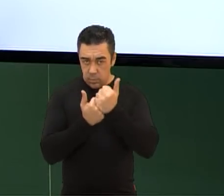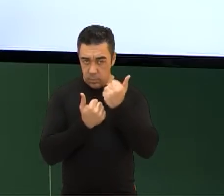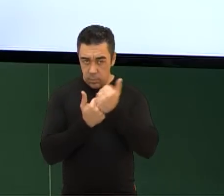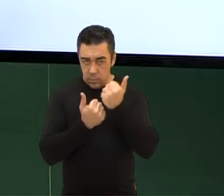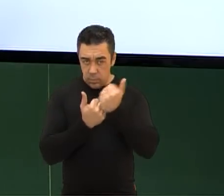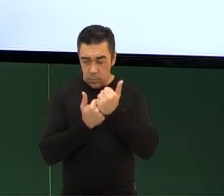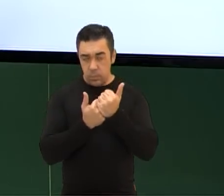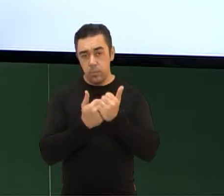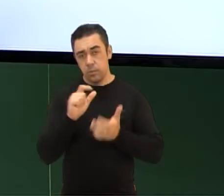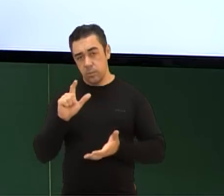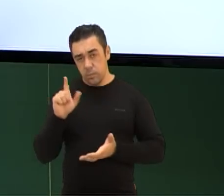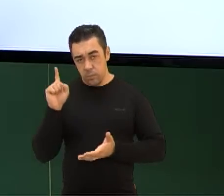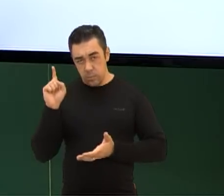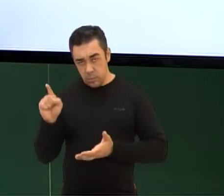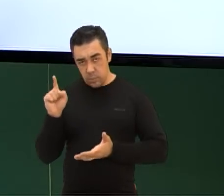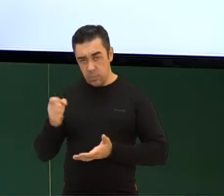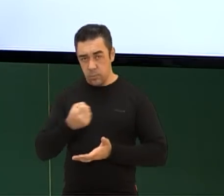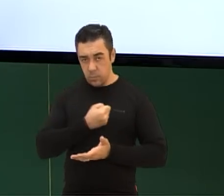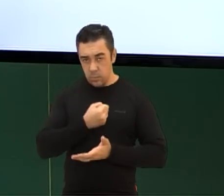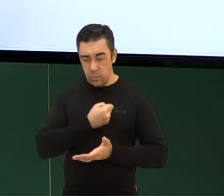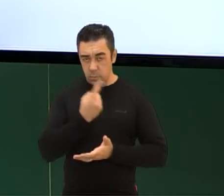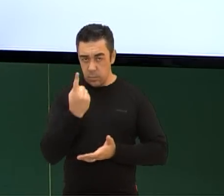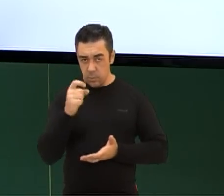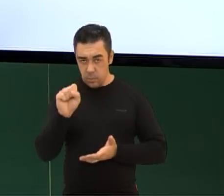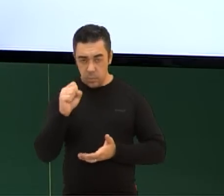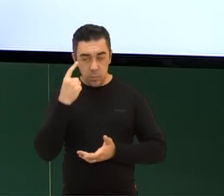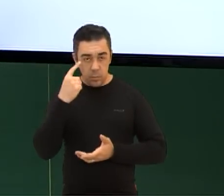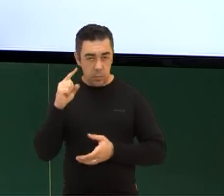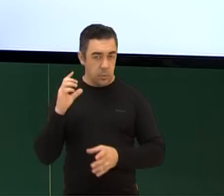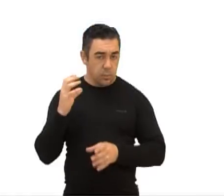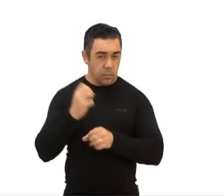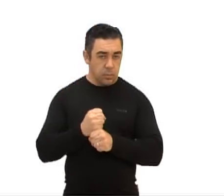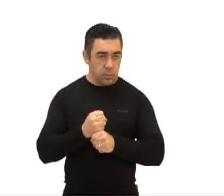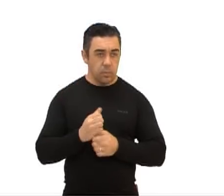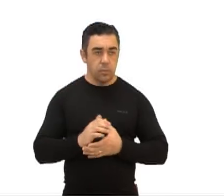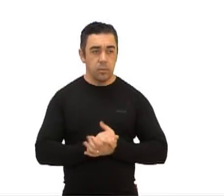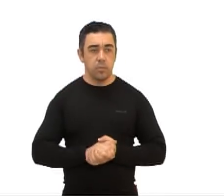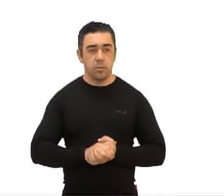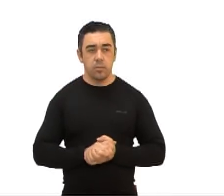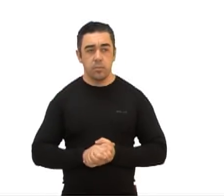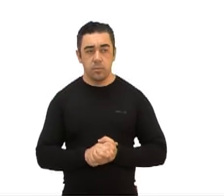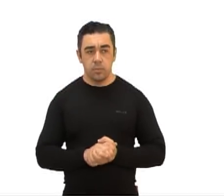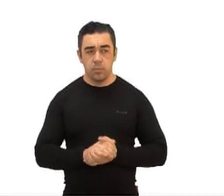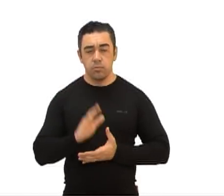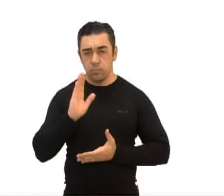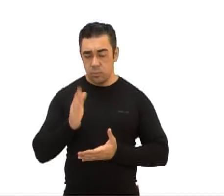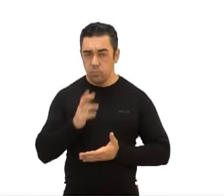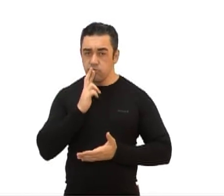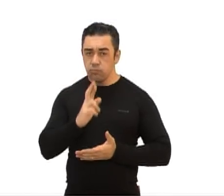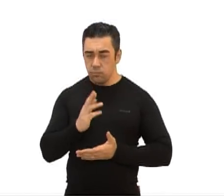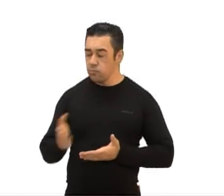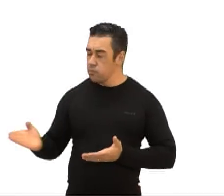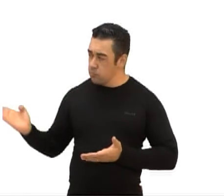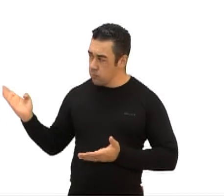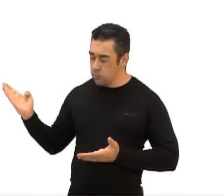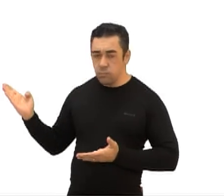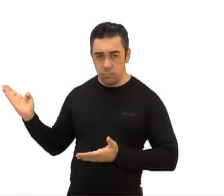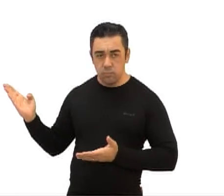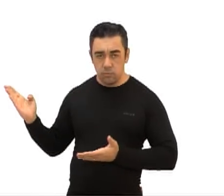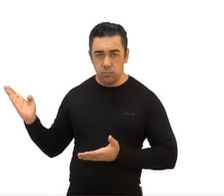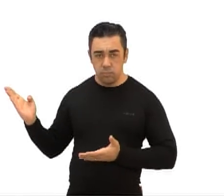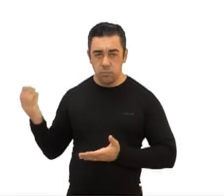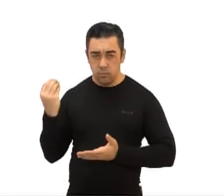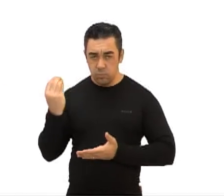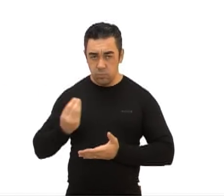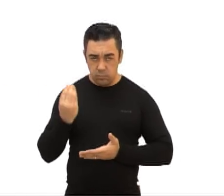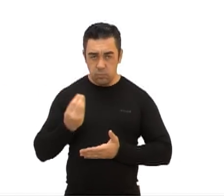substituir esse valor por 18 e vamos calcular. Então, aqui a professora tem, né, o passo a passo